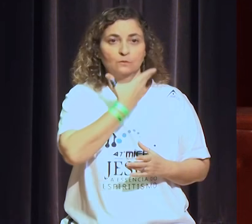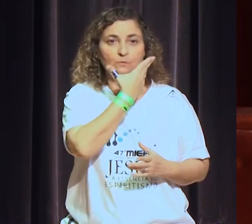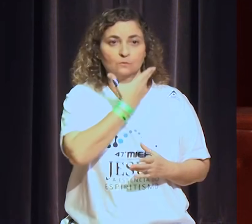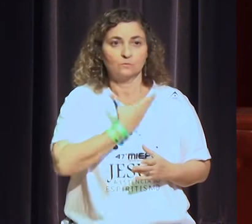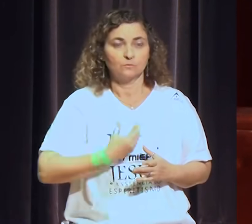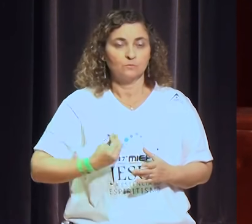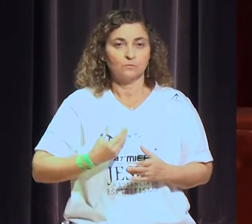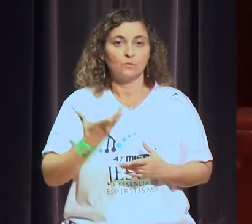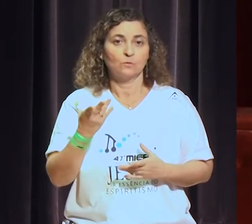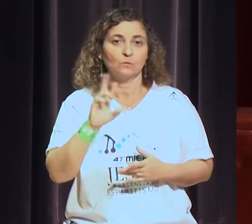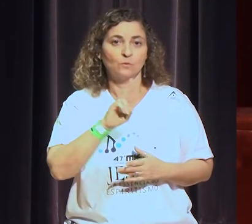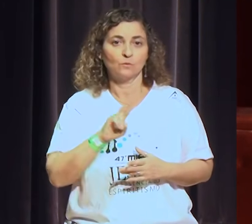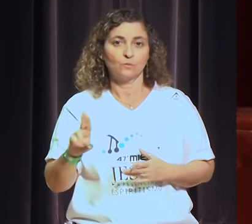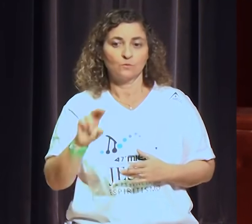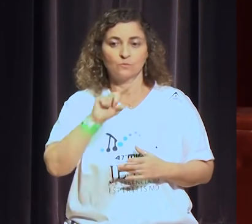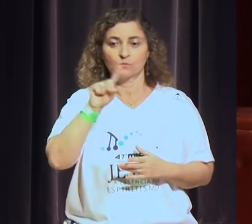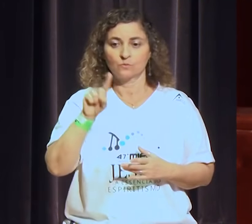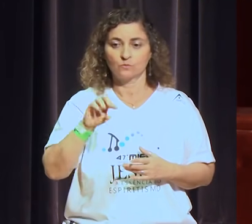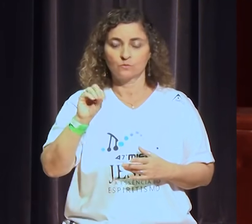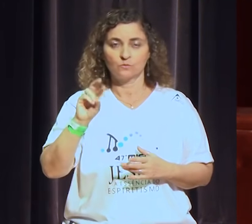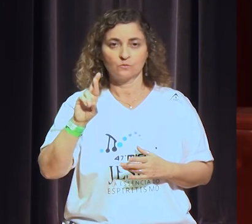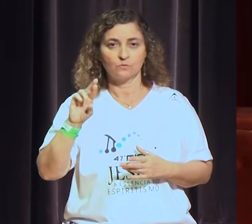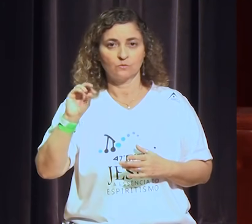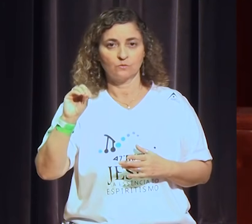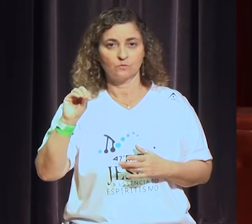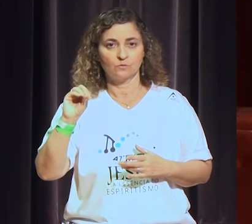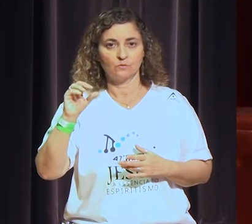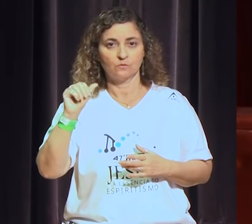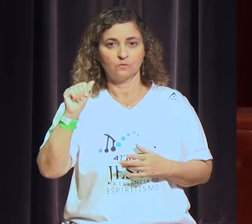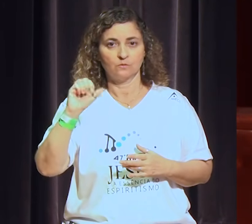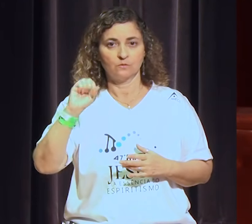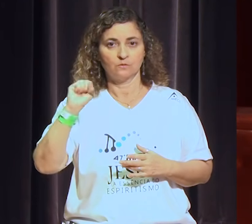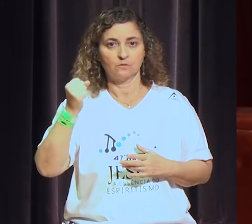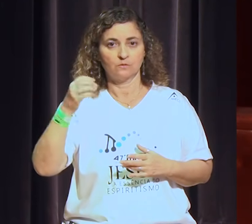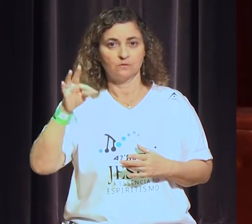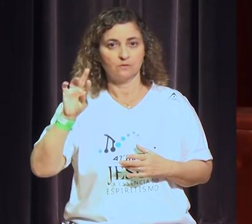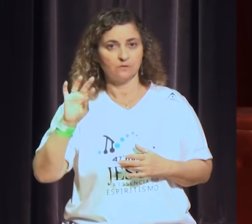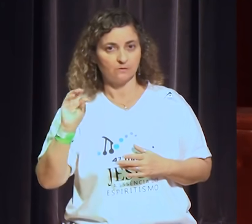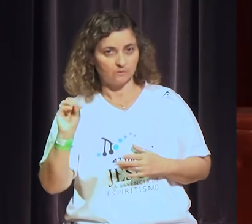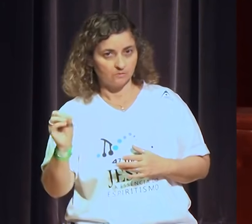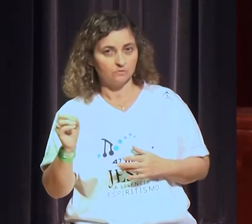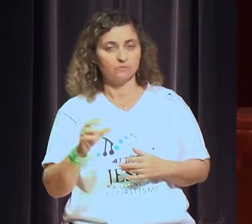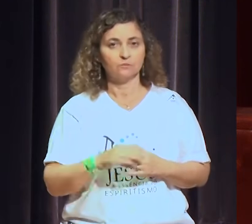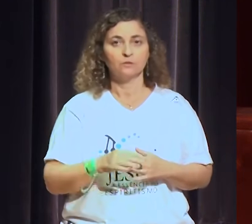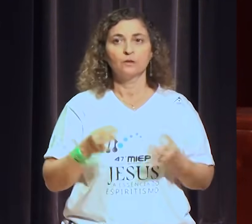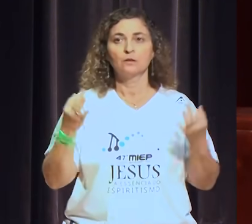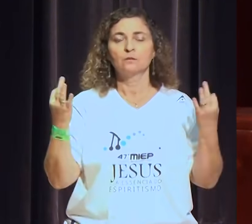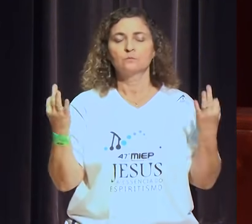Sócrates, Buda e Zoroastro,